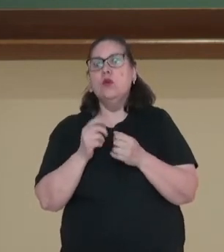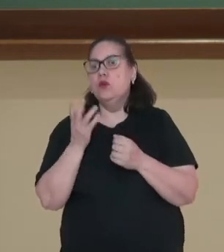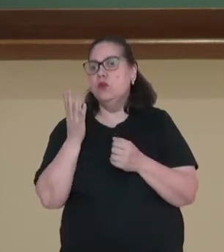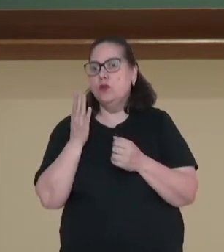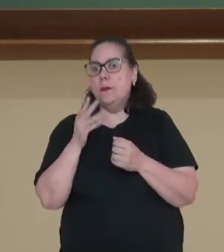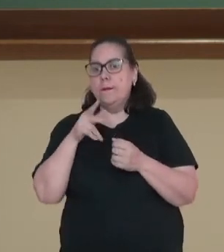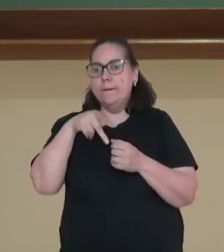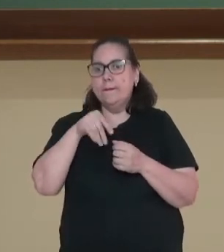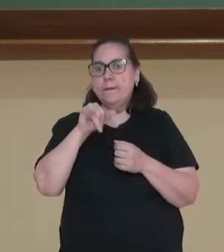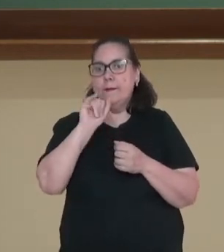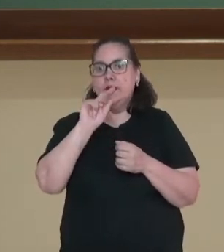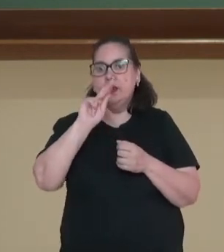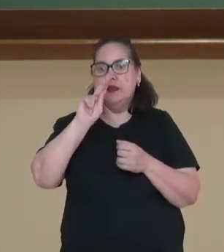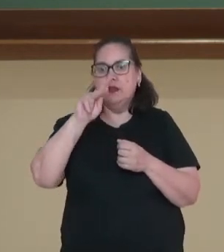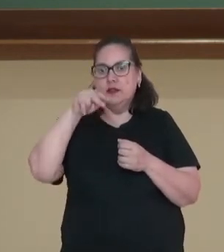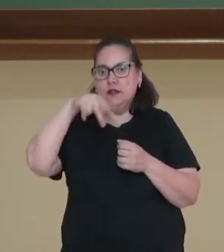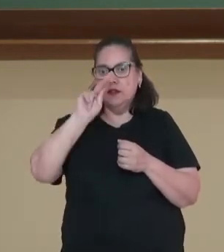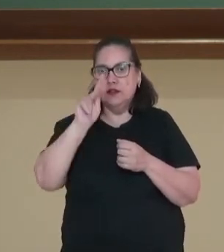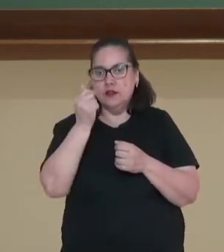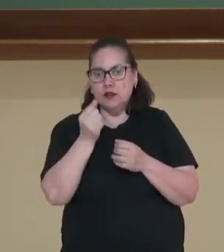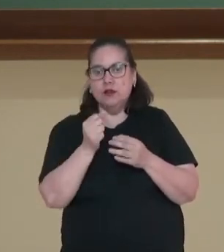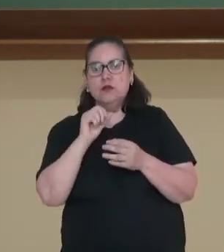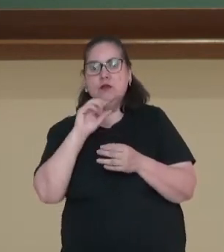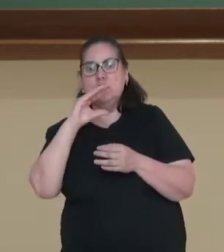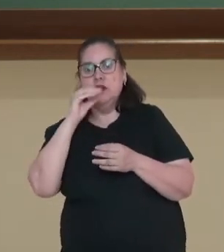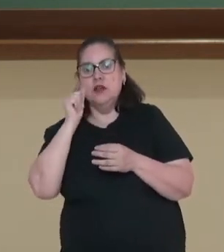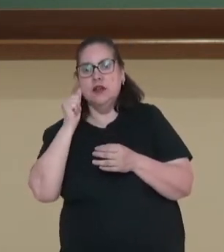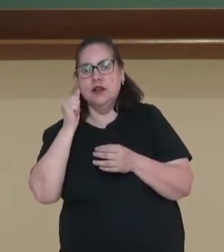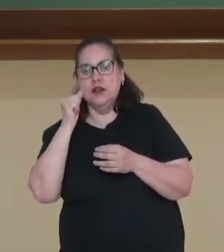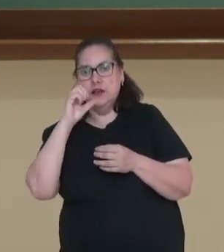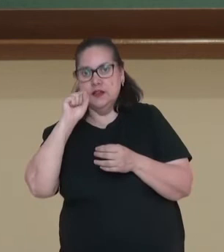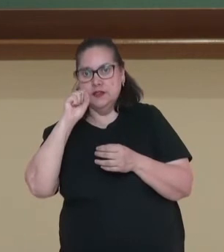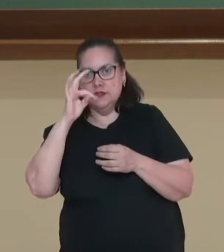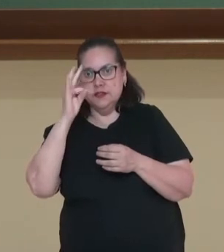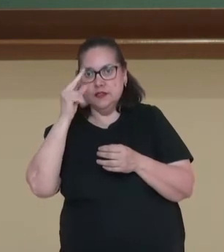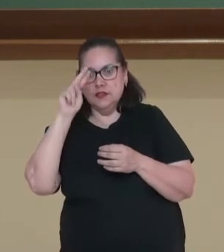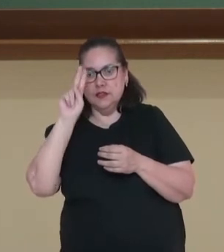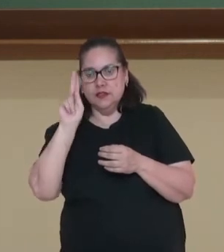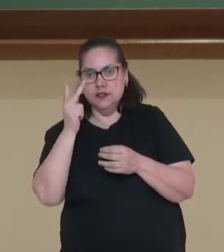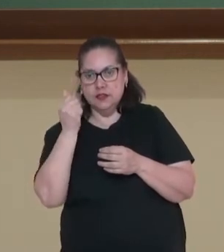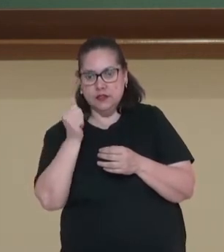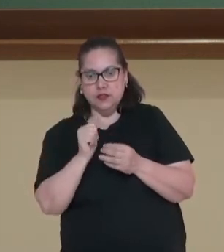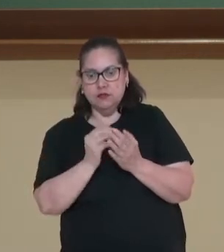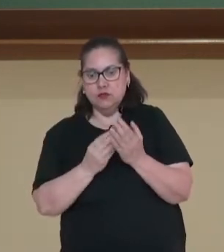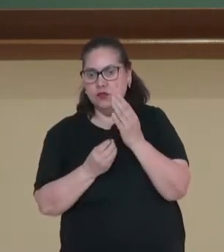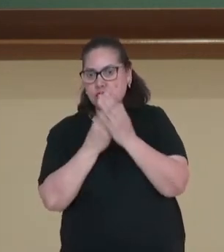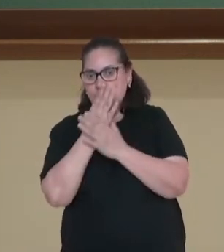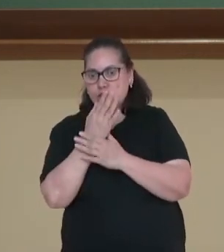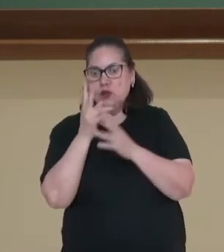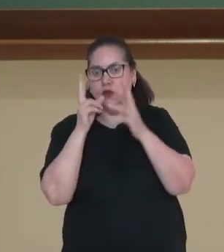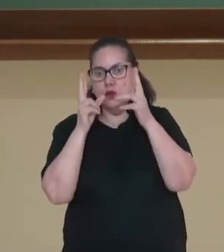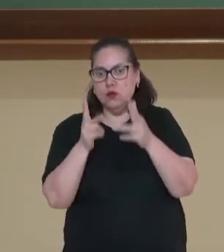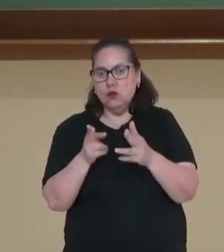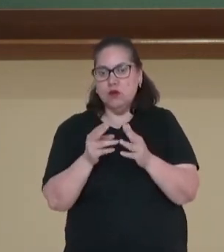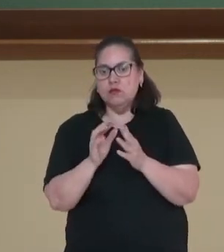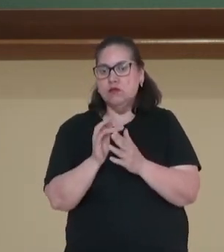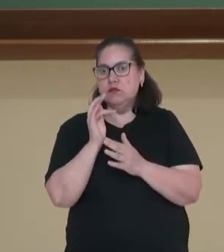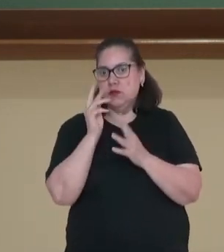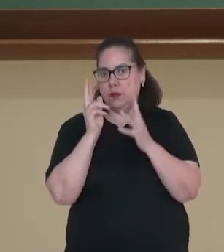o pinhão e a castanha de Pará, será que eles são órgãos, né, originaram do mesmo órgão reprodutivo da